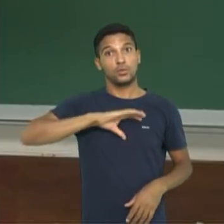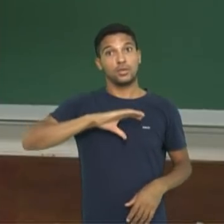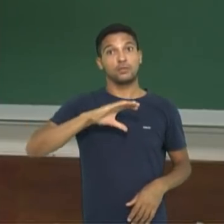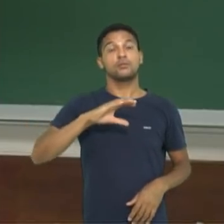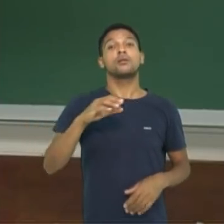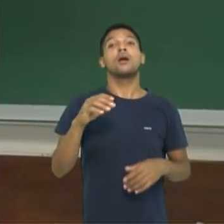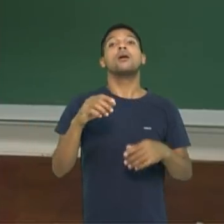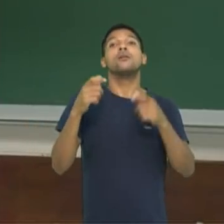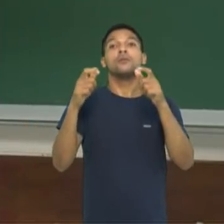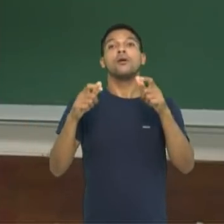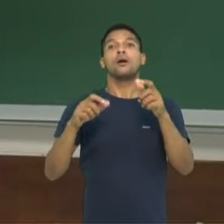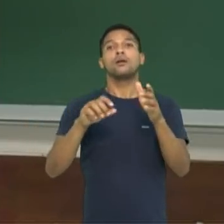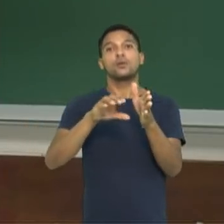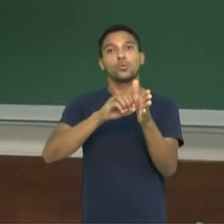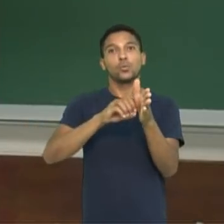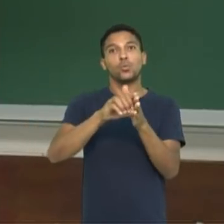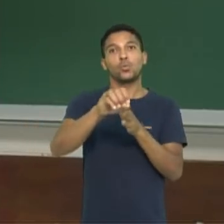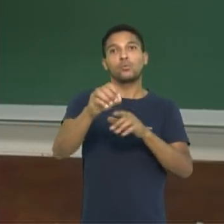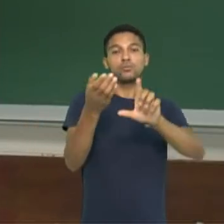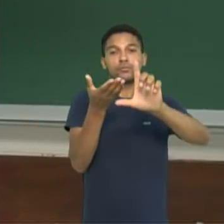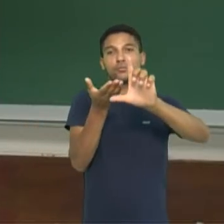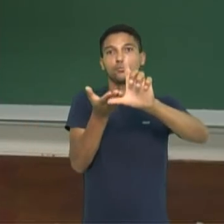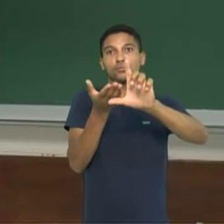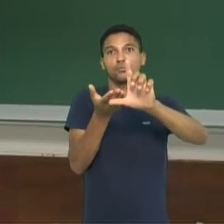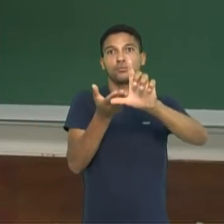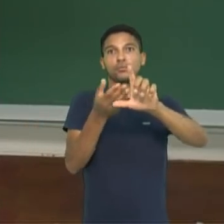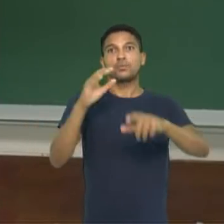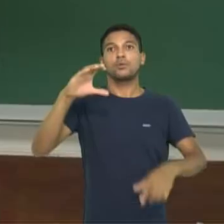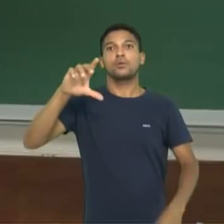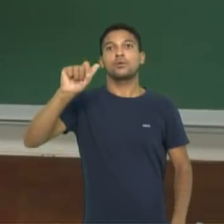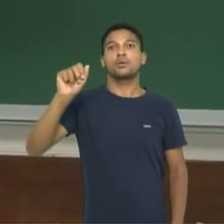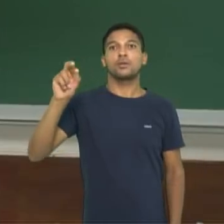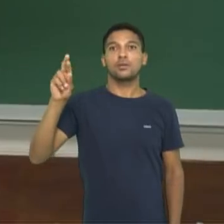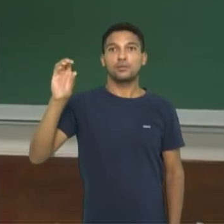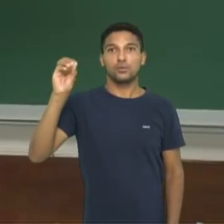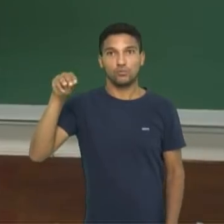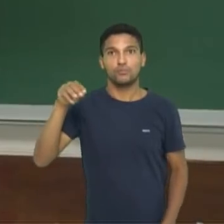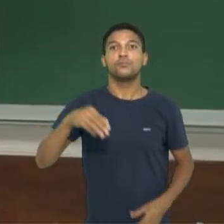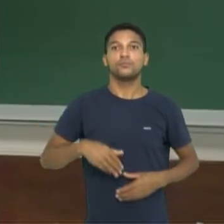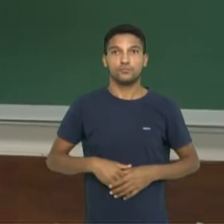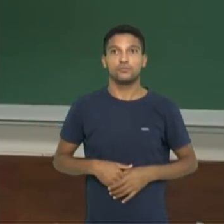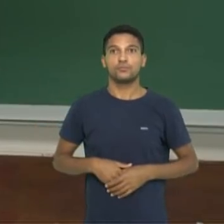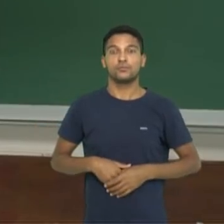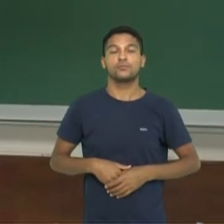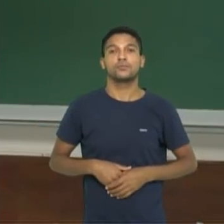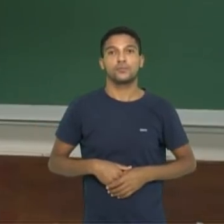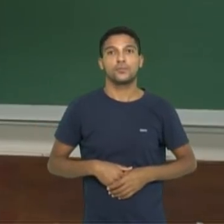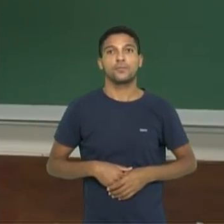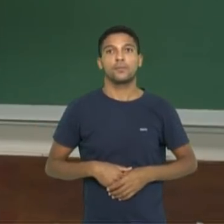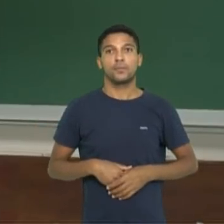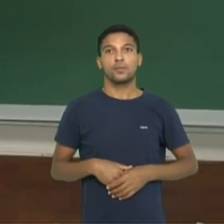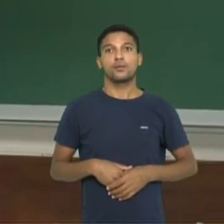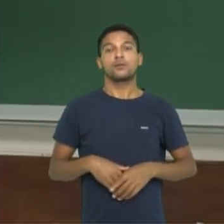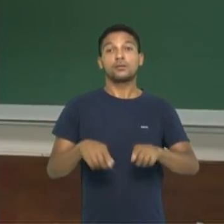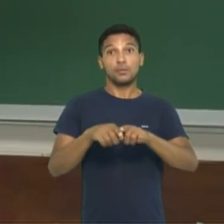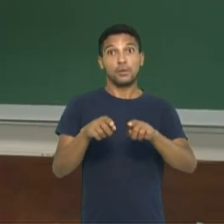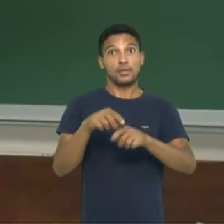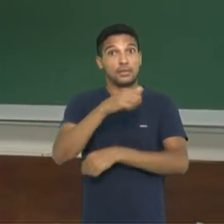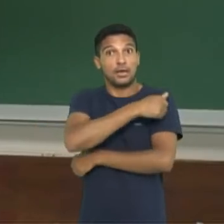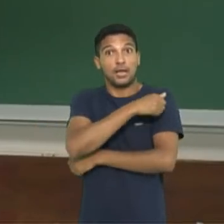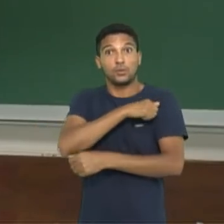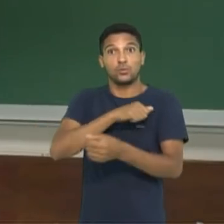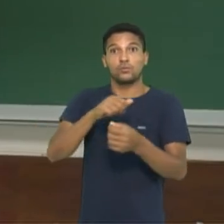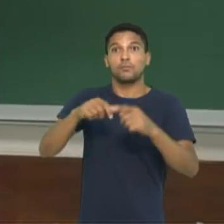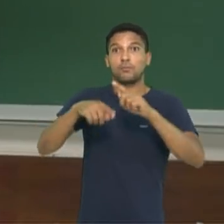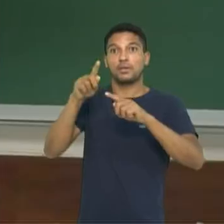ou por meio do grupo de WhatsApp de vocês, ou por meio do aplicativo, ou se vocês estão pegando o material impresso na